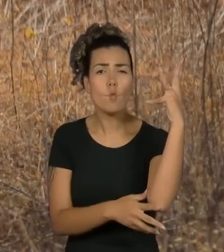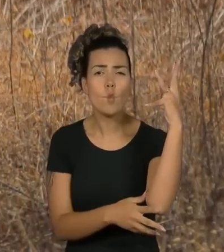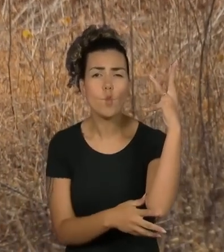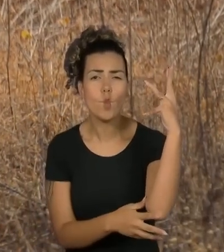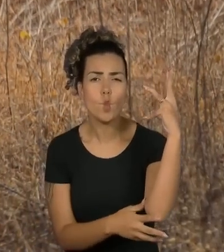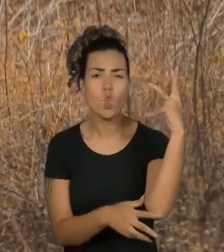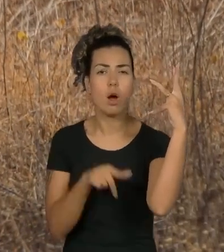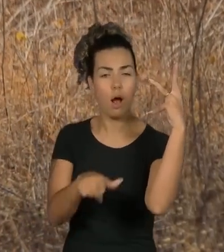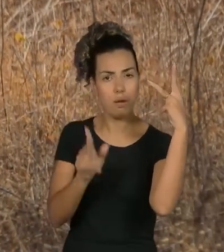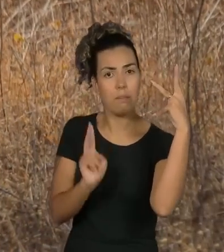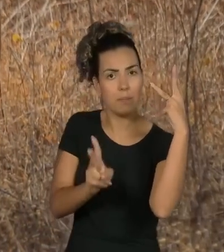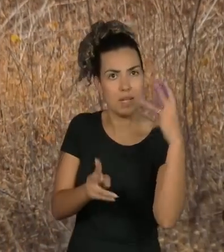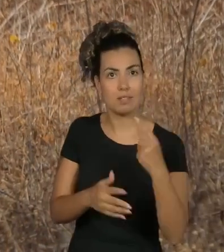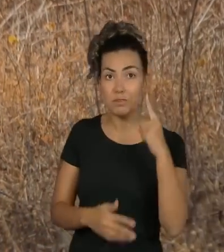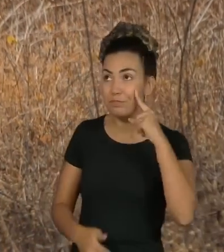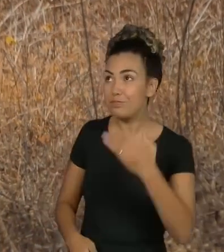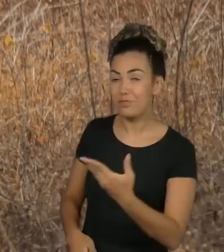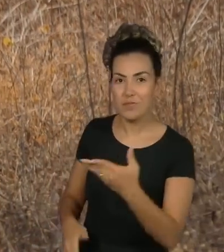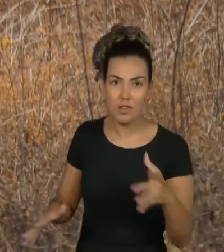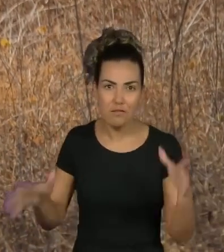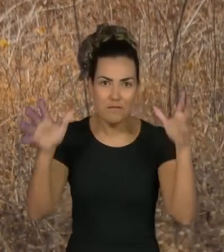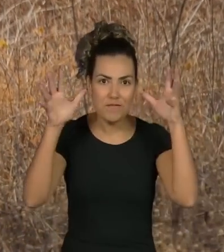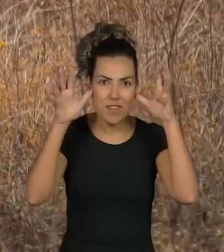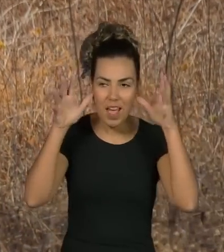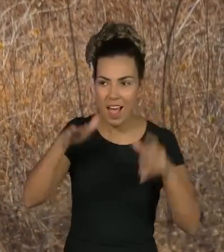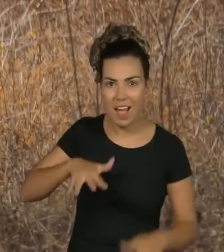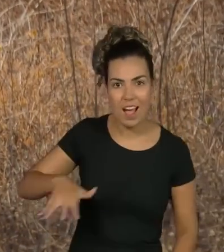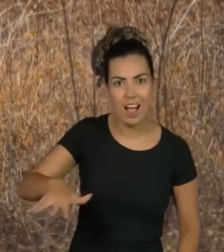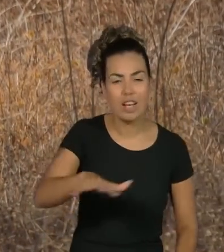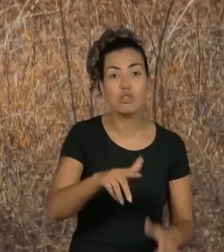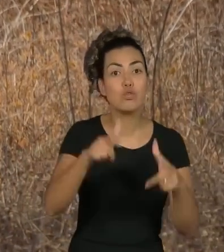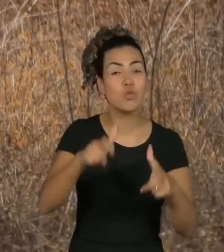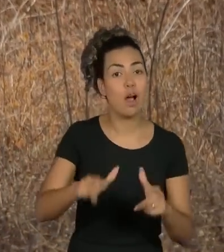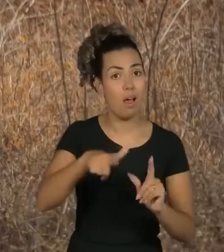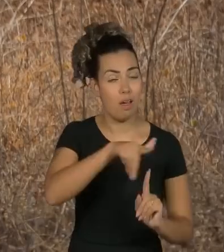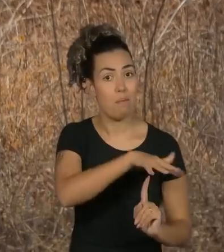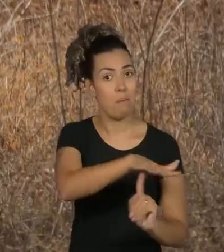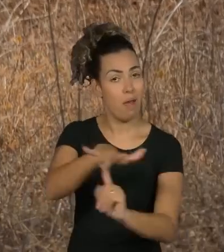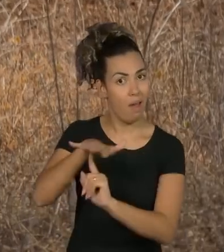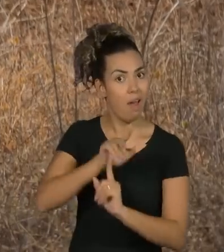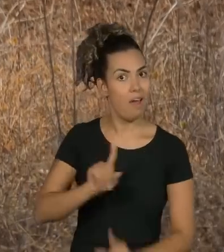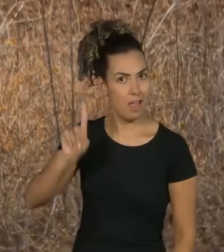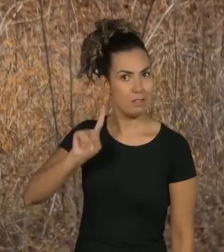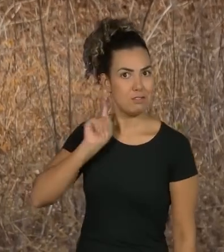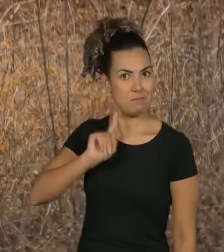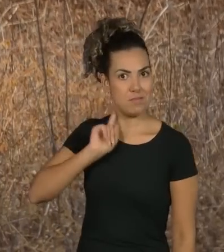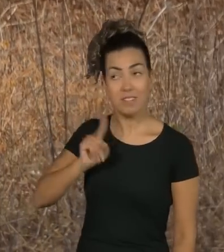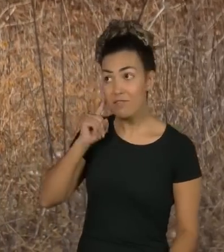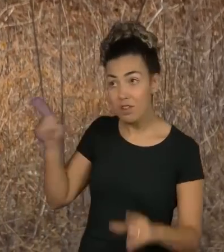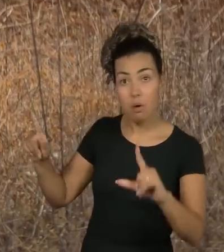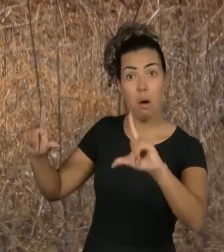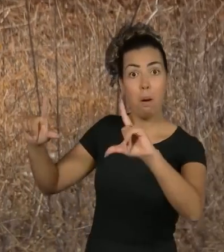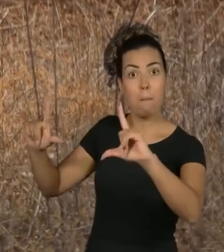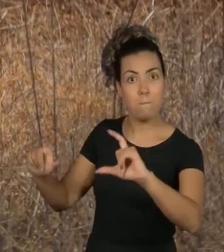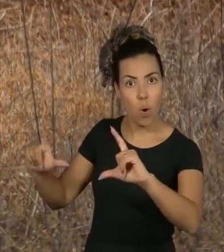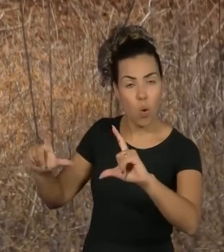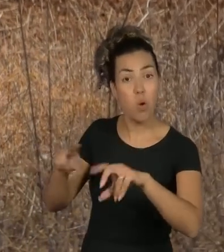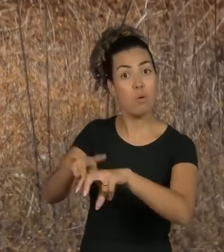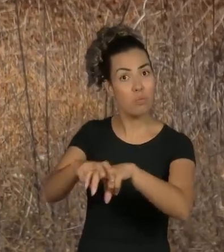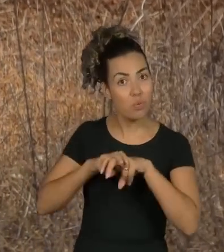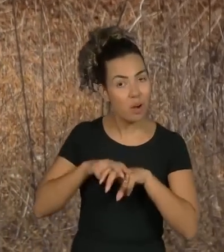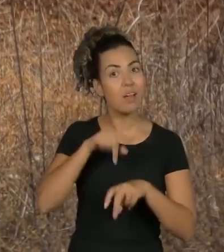Com esta imagem do veado catingueiro, no Parque Estadual do Verde Grande, Haruo venceu o concurso de